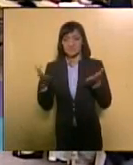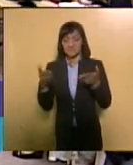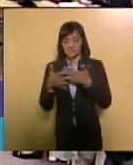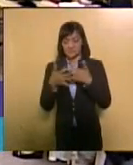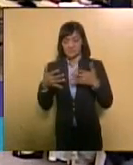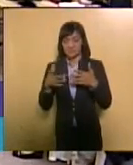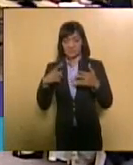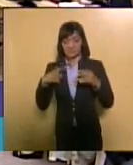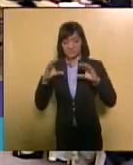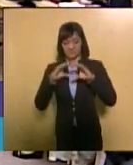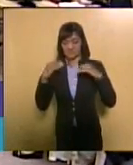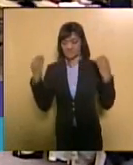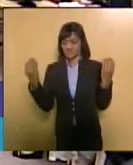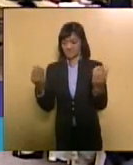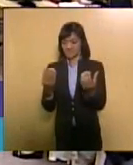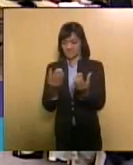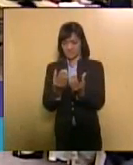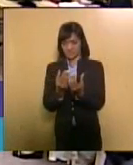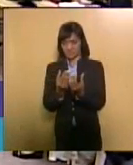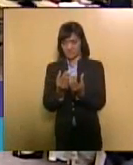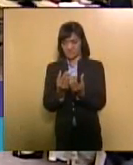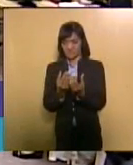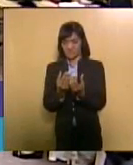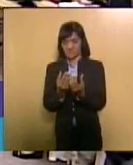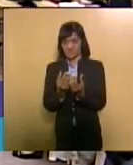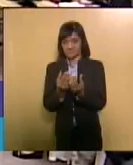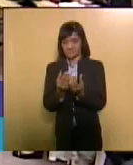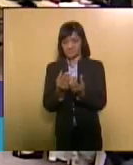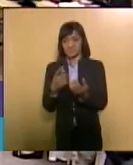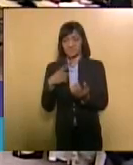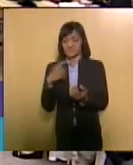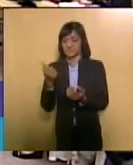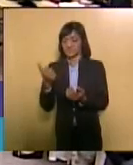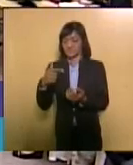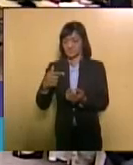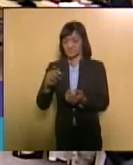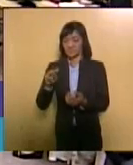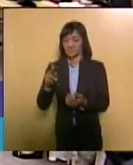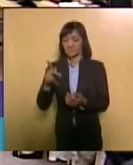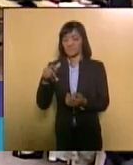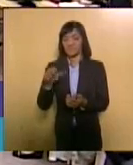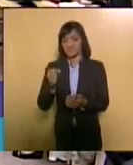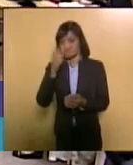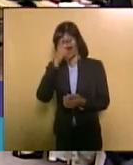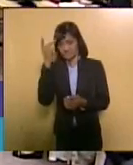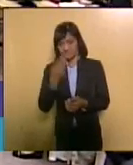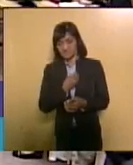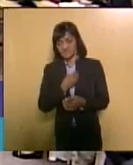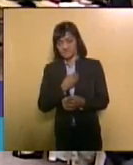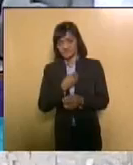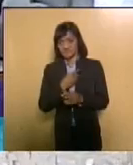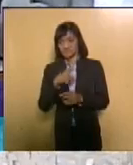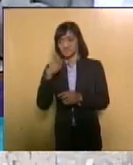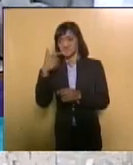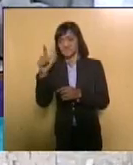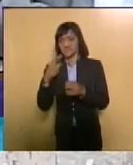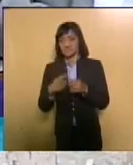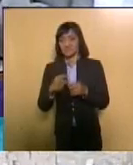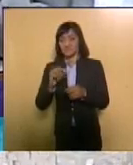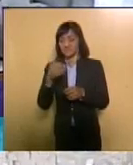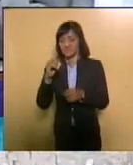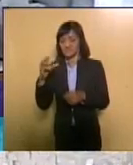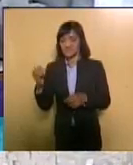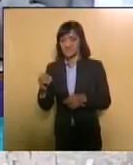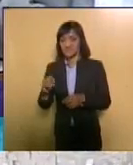evento shdu tem 17 milhões na cidade e na Província 100 milhões de